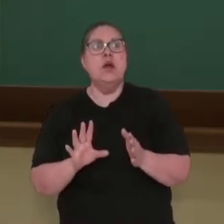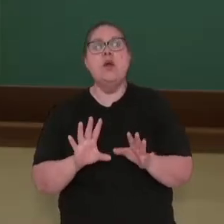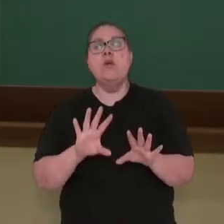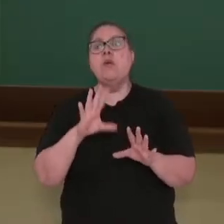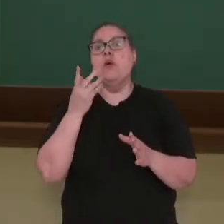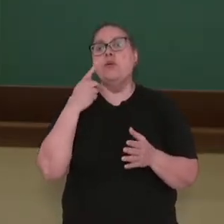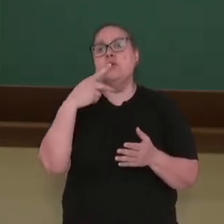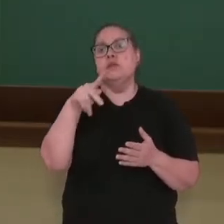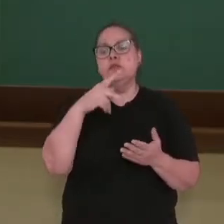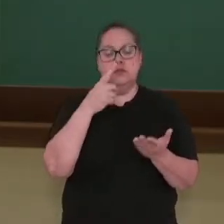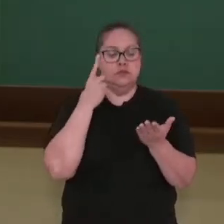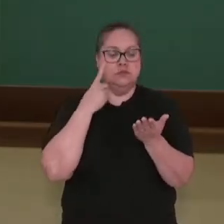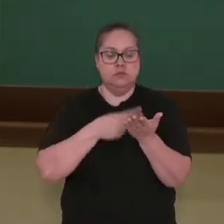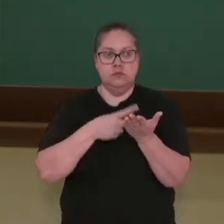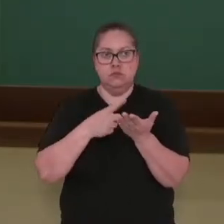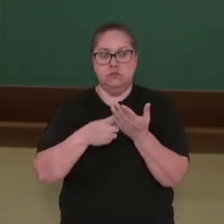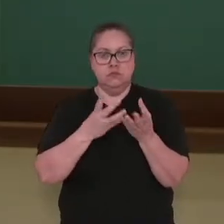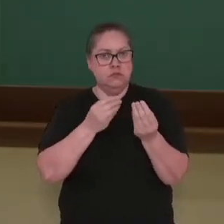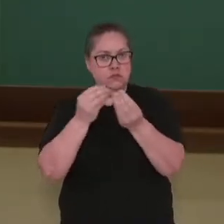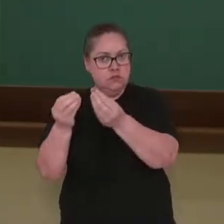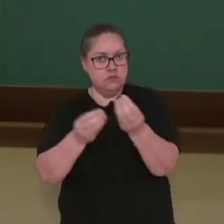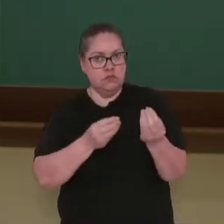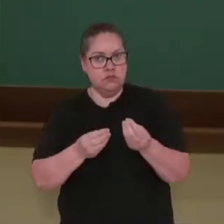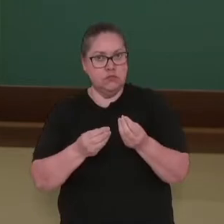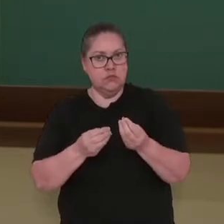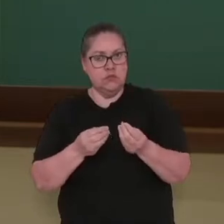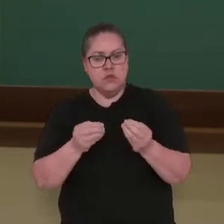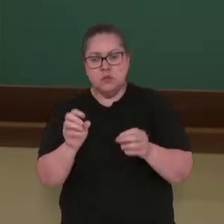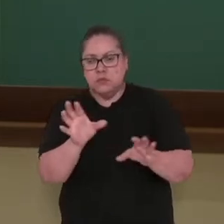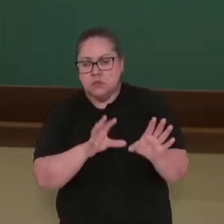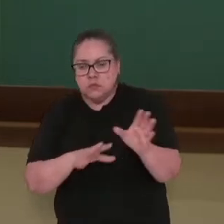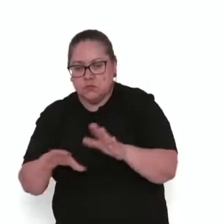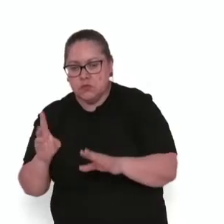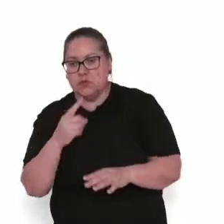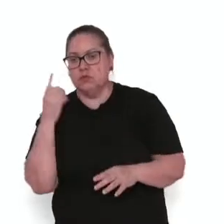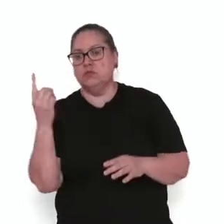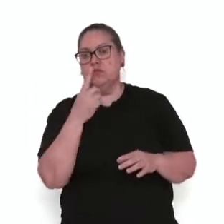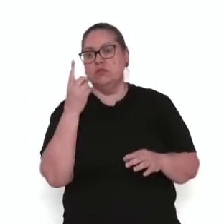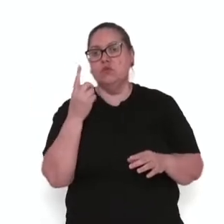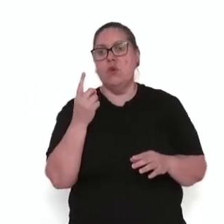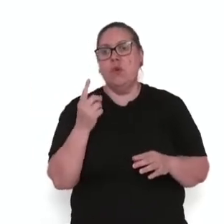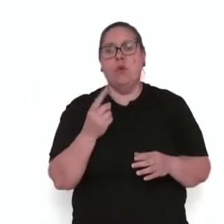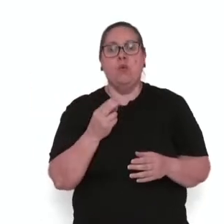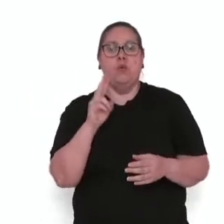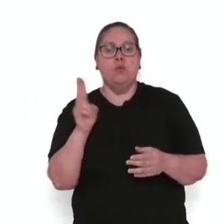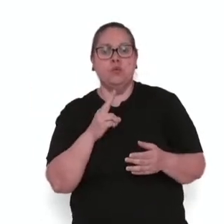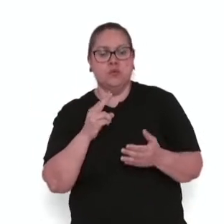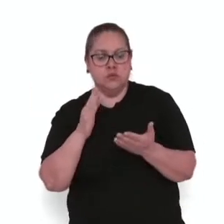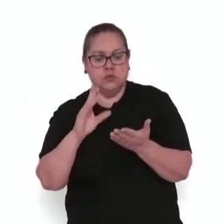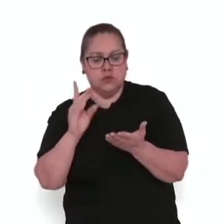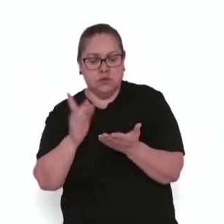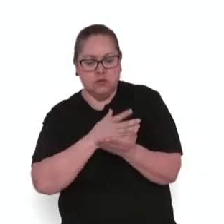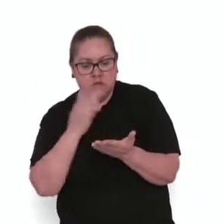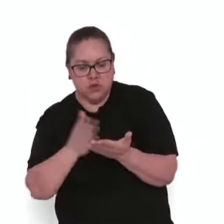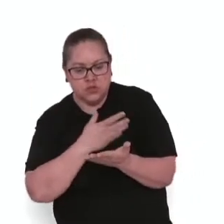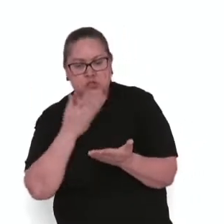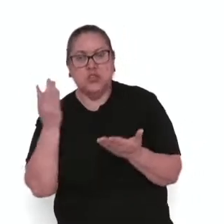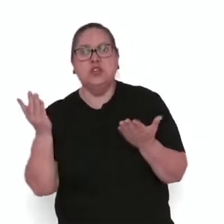os seus compromissos? São muitos? Você consegue se organizar sozinho ou usa uma agenda, um planner para